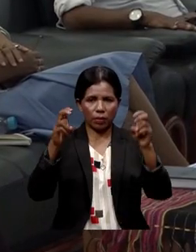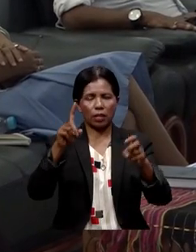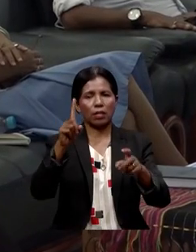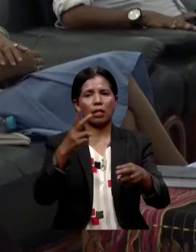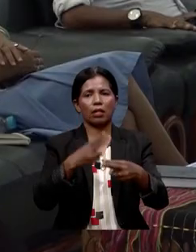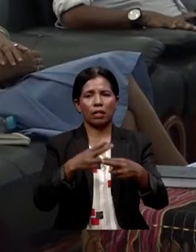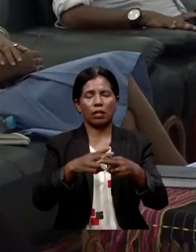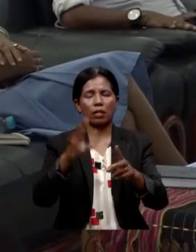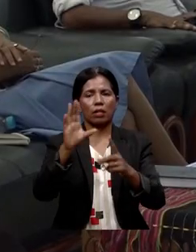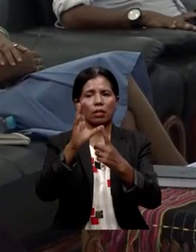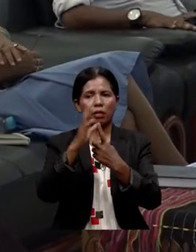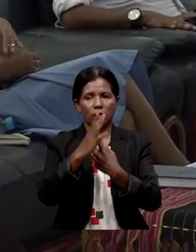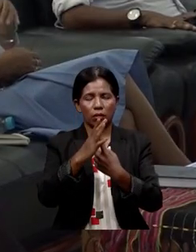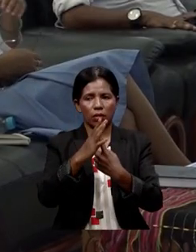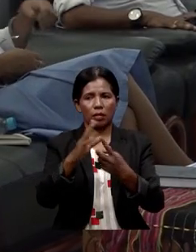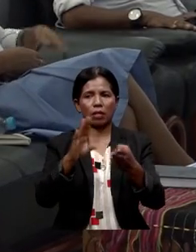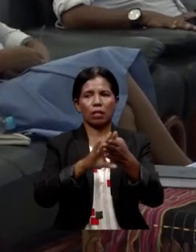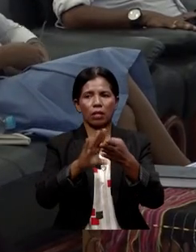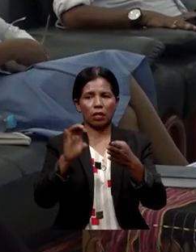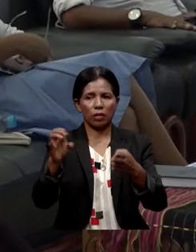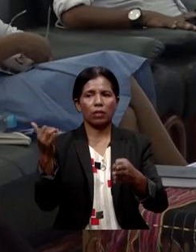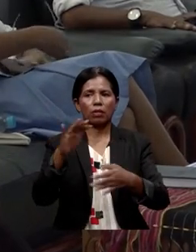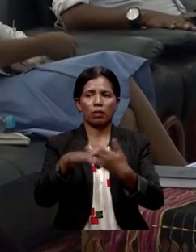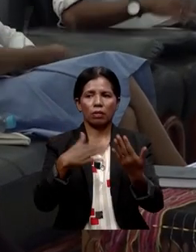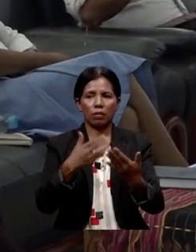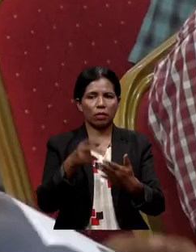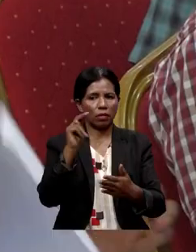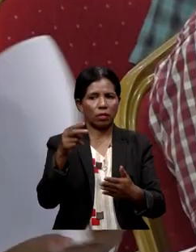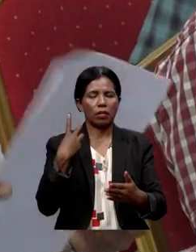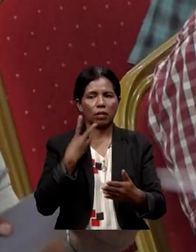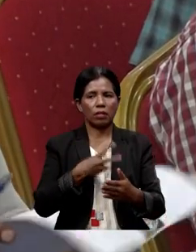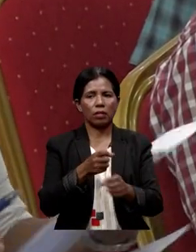cultura eleitor sirania. É vida